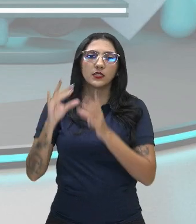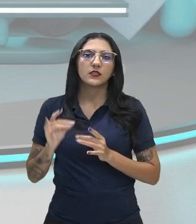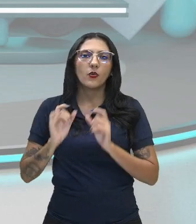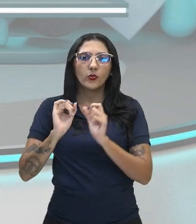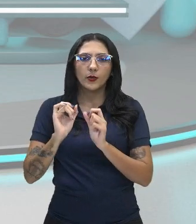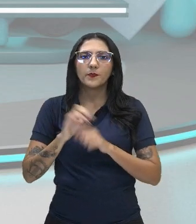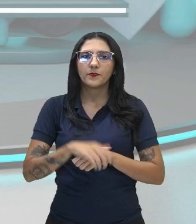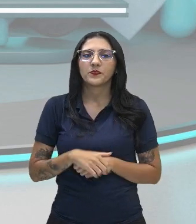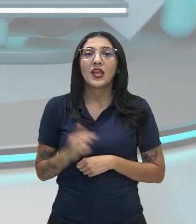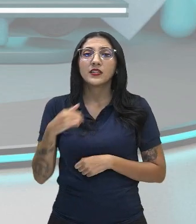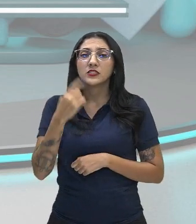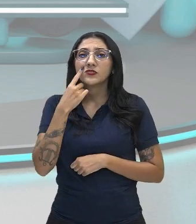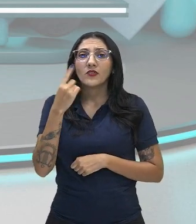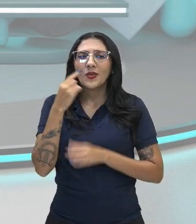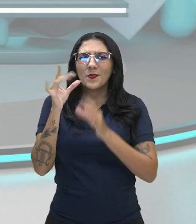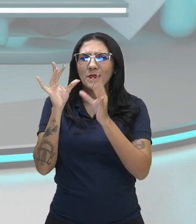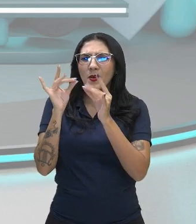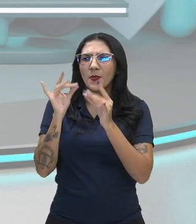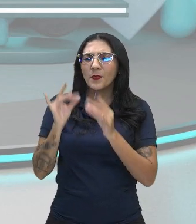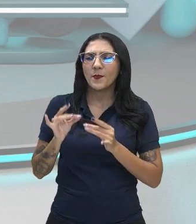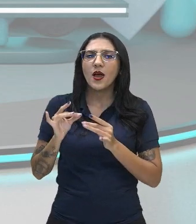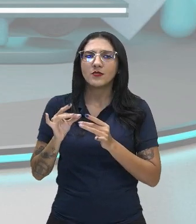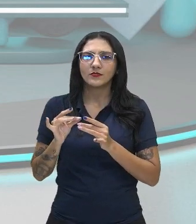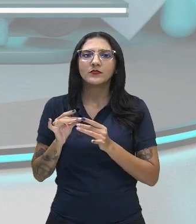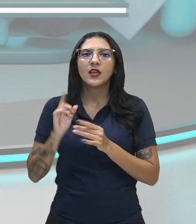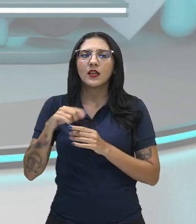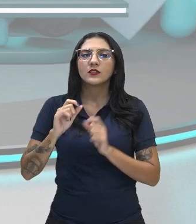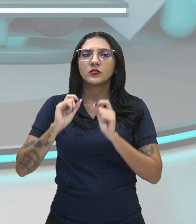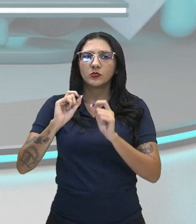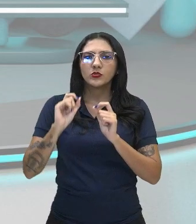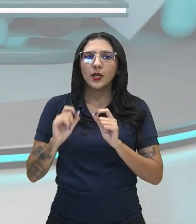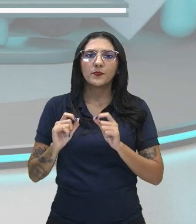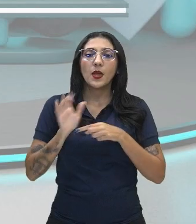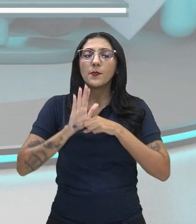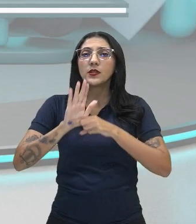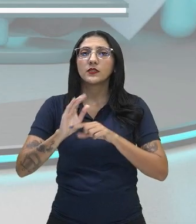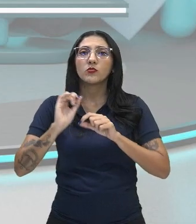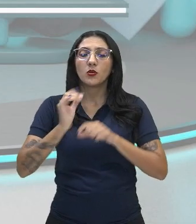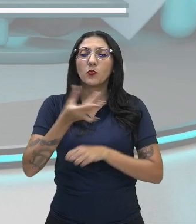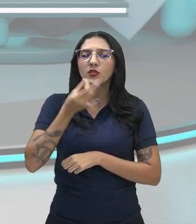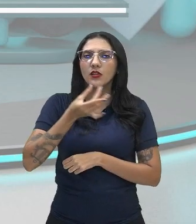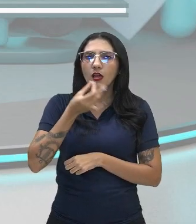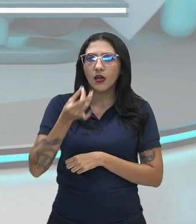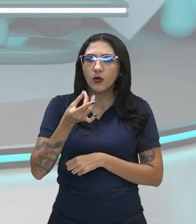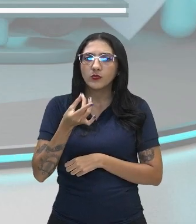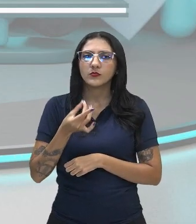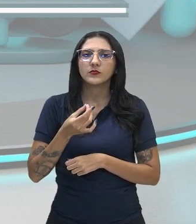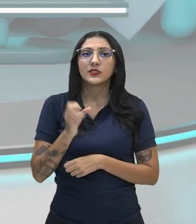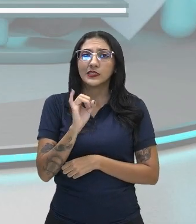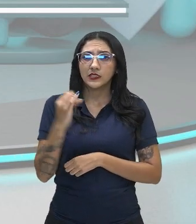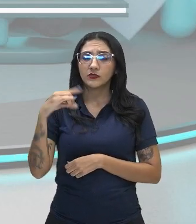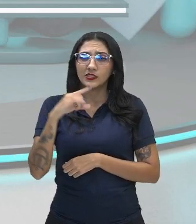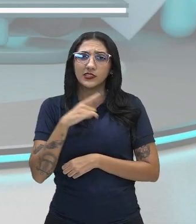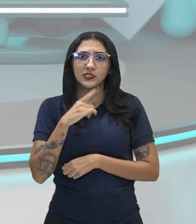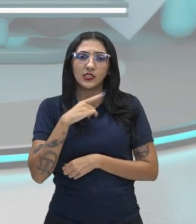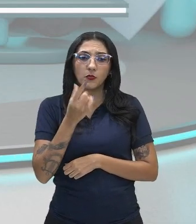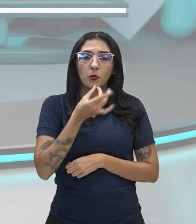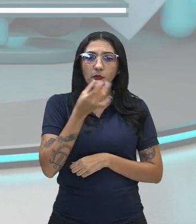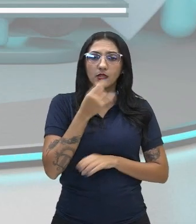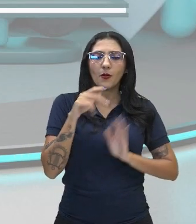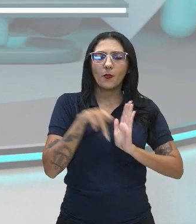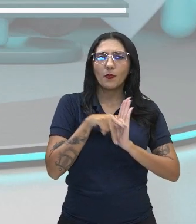ver detalhadamente cada uma. A dissertação você vai expor argumentos, né? Você tem uma tese